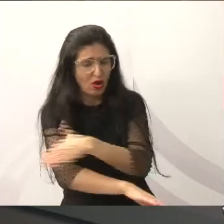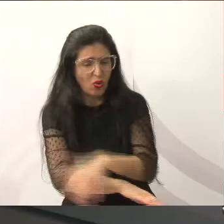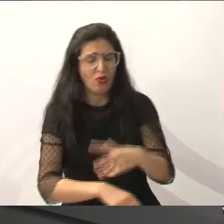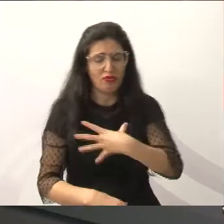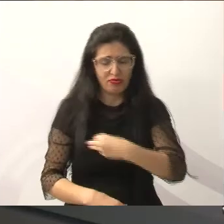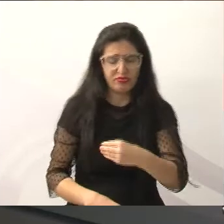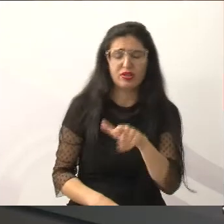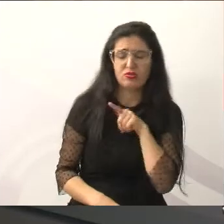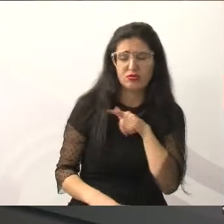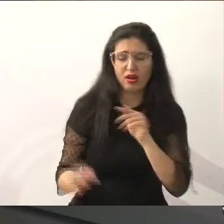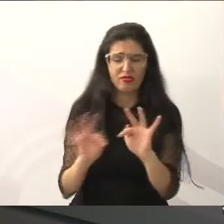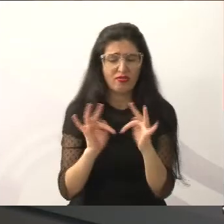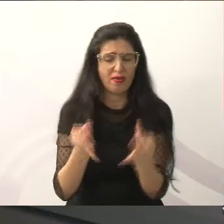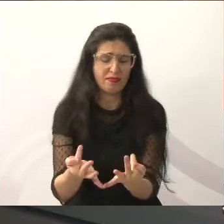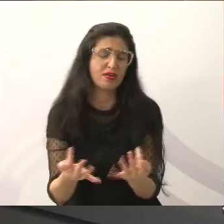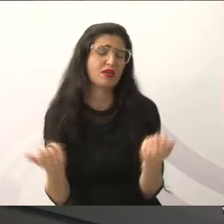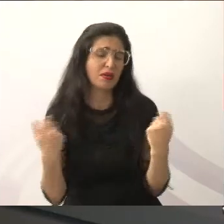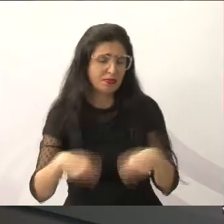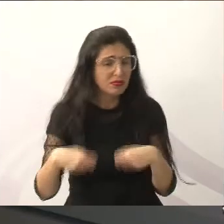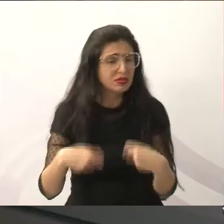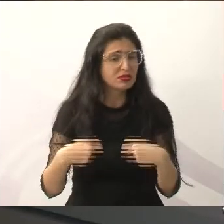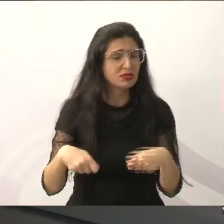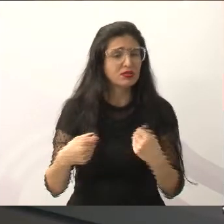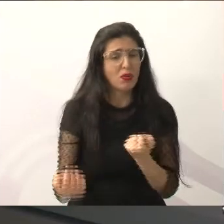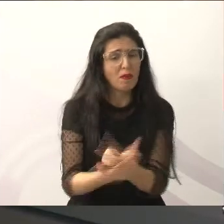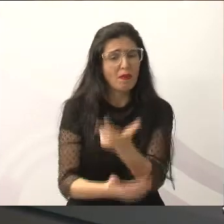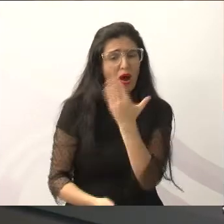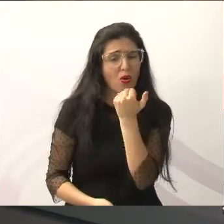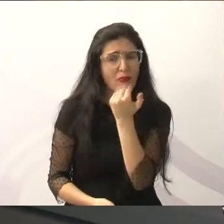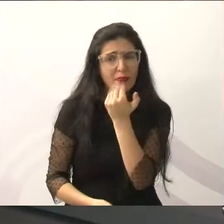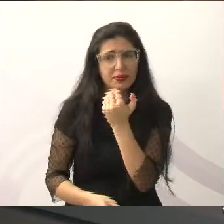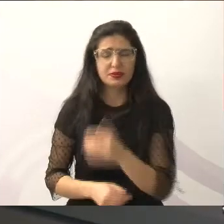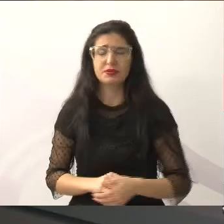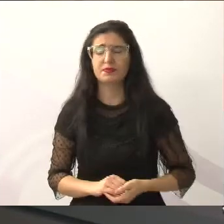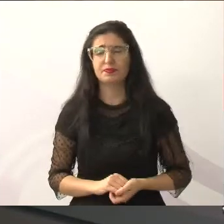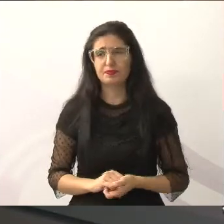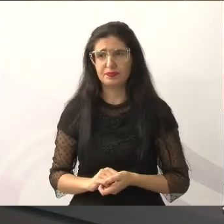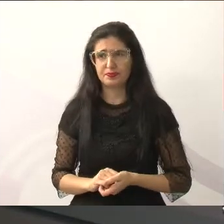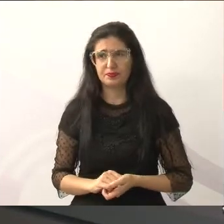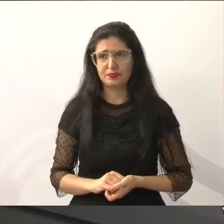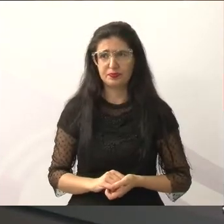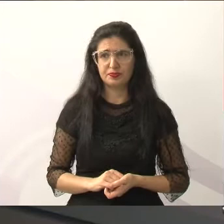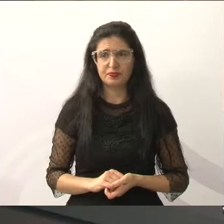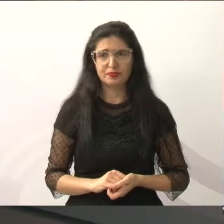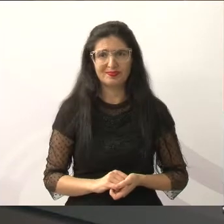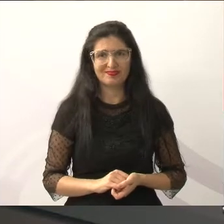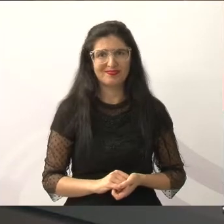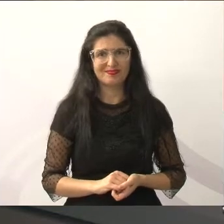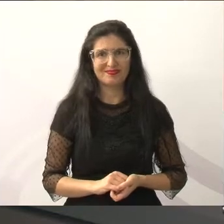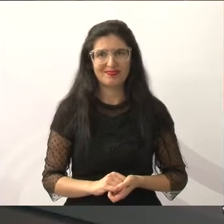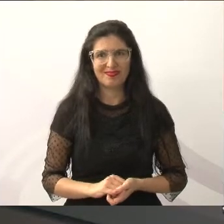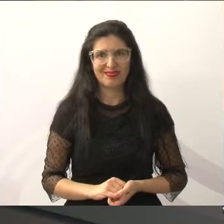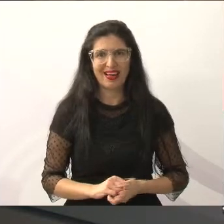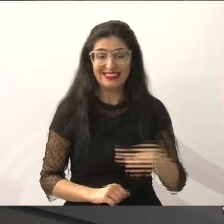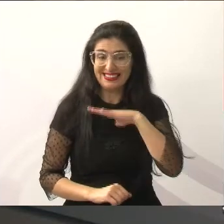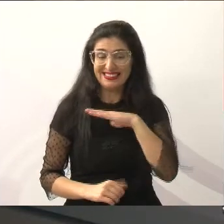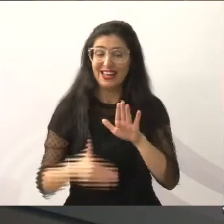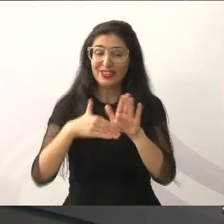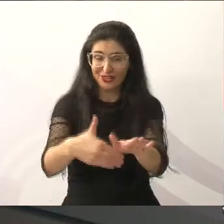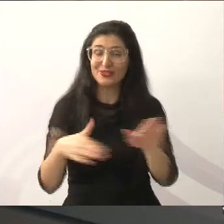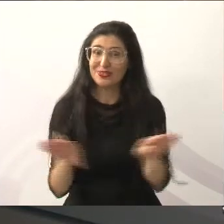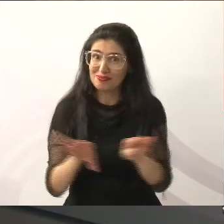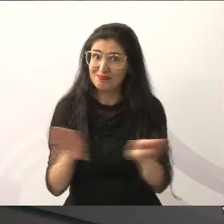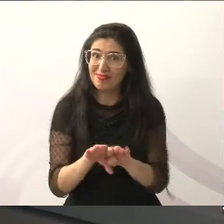alimentação digna para eles, para a sua família. E é um momento muito difícil, como foi falado aqui por outros